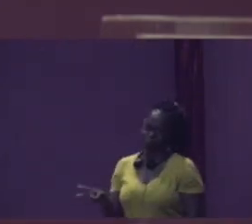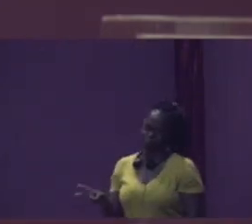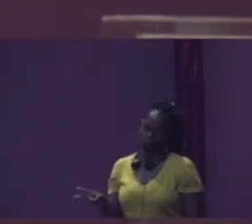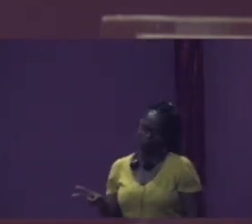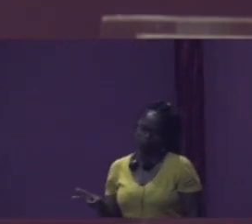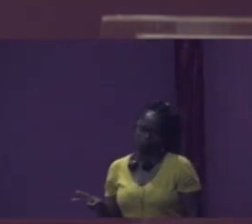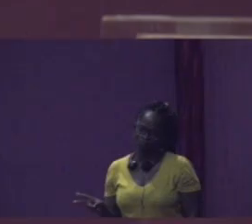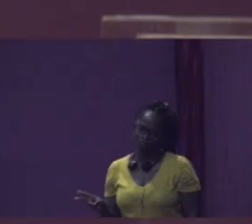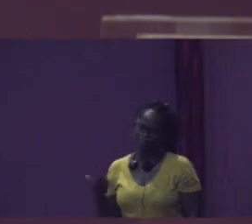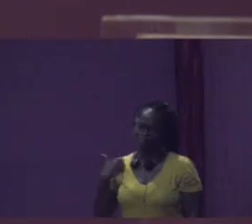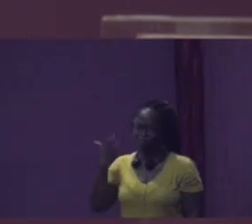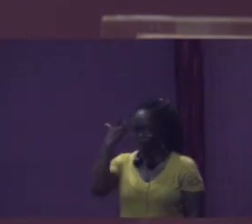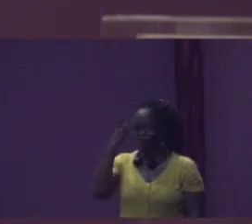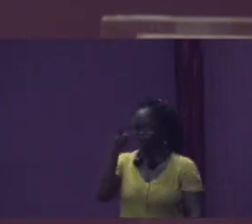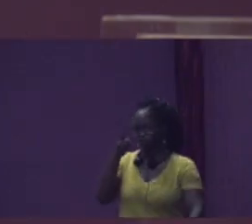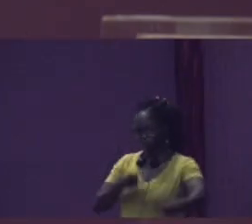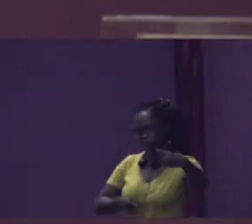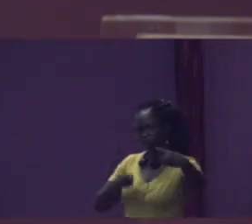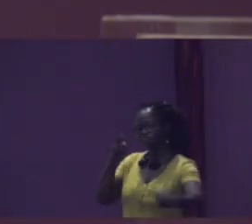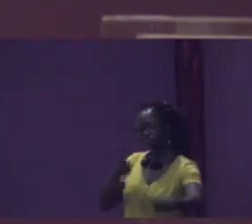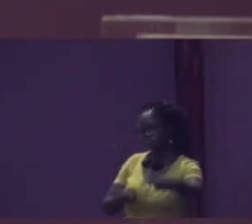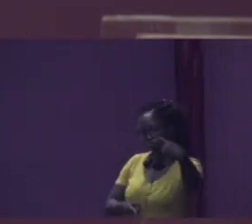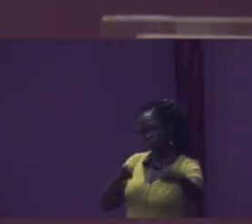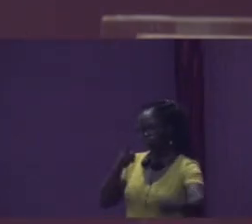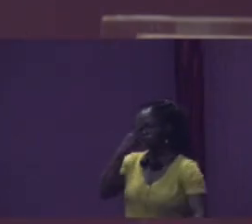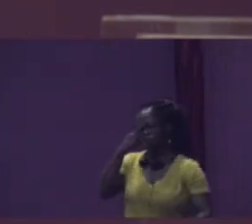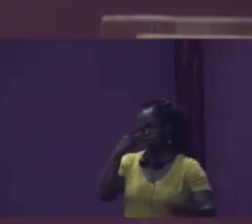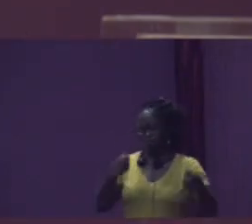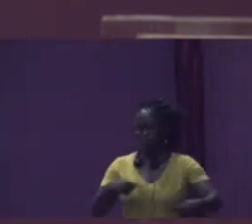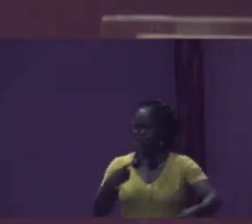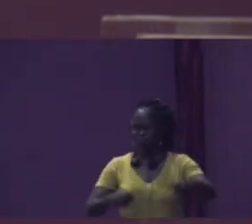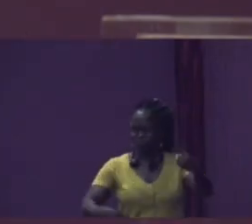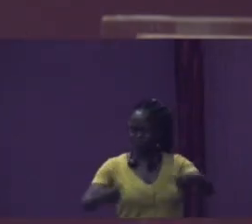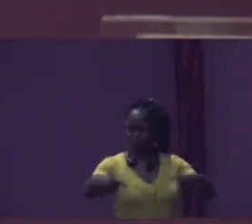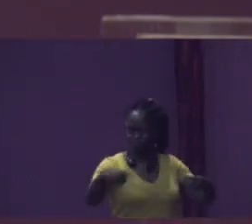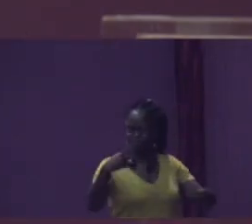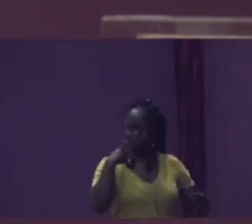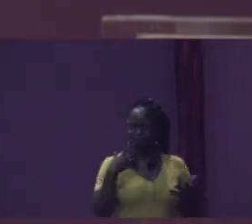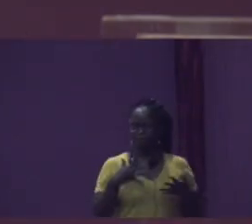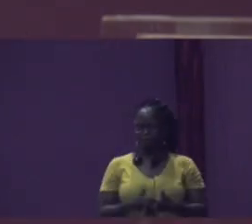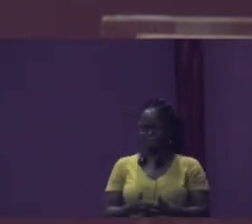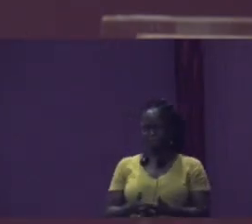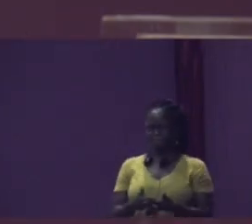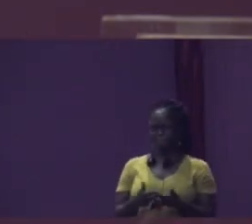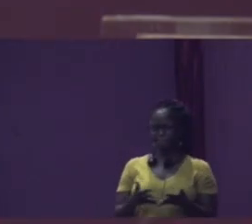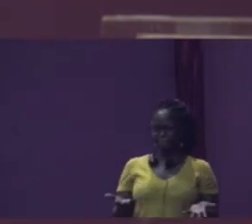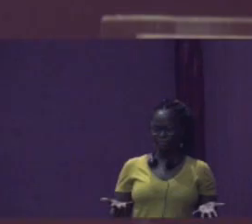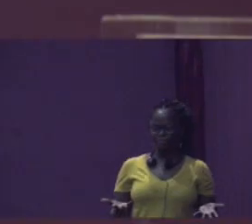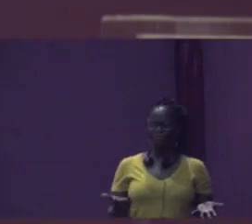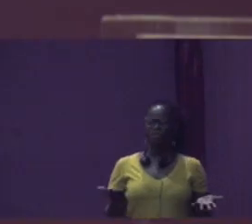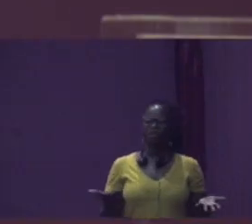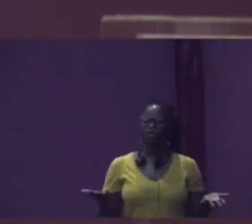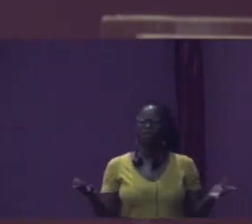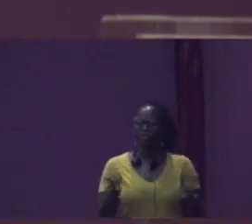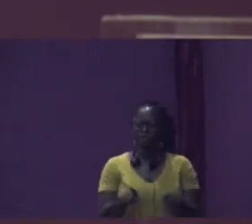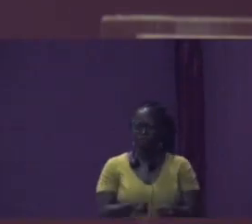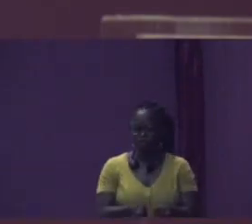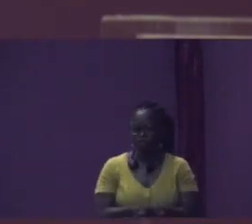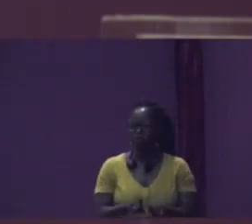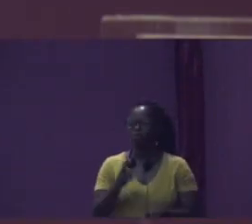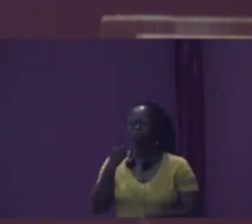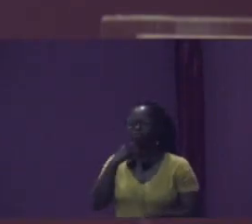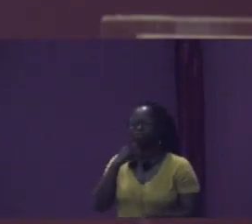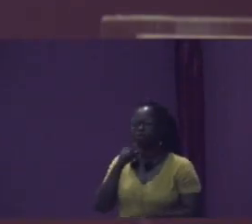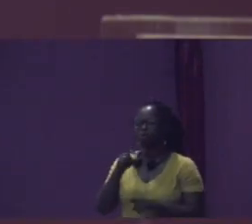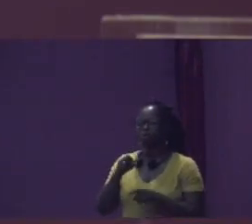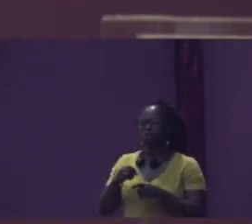Então, acho que o debate tem que levar em consideração essa complexidade, né? E quanto isso custa